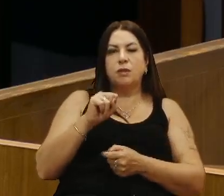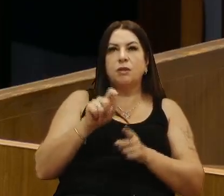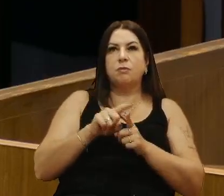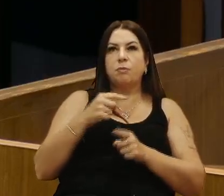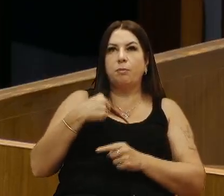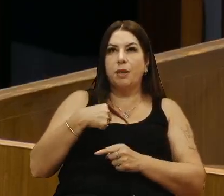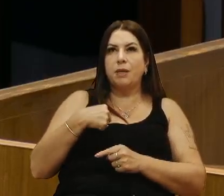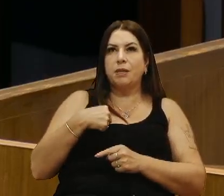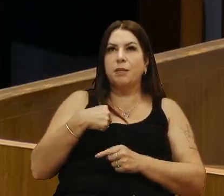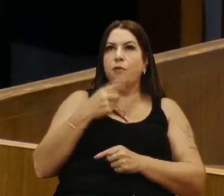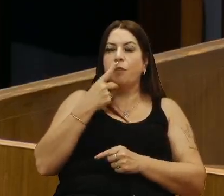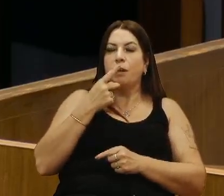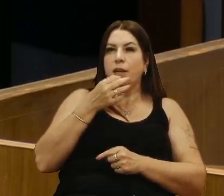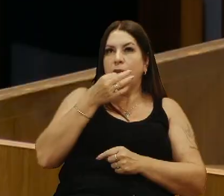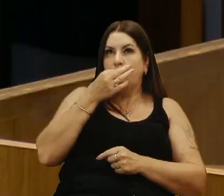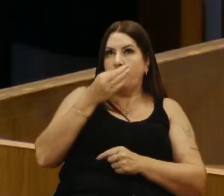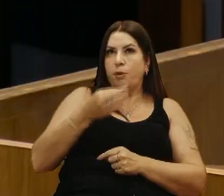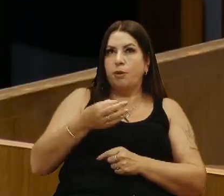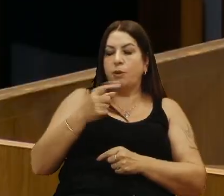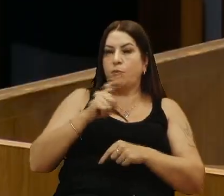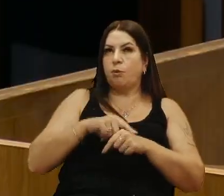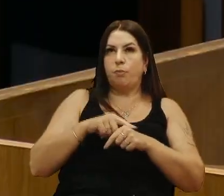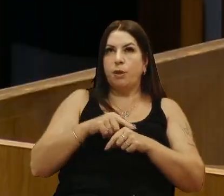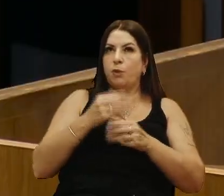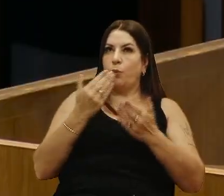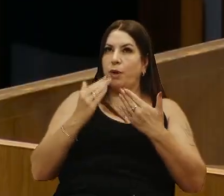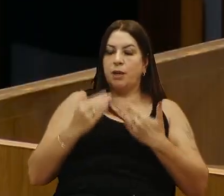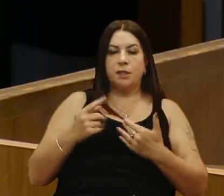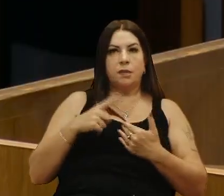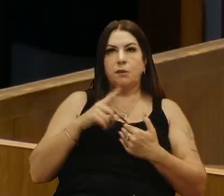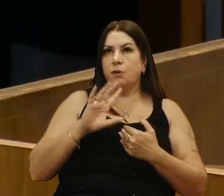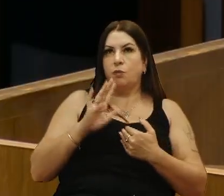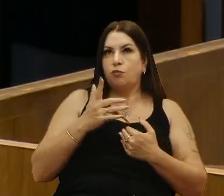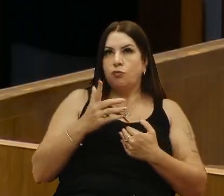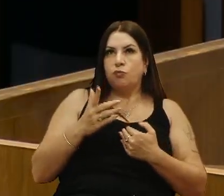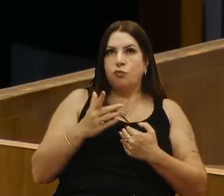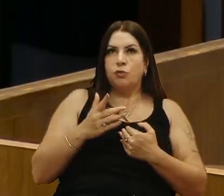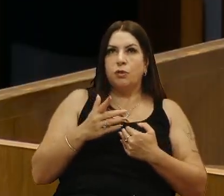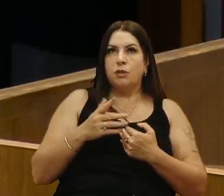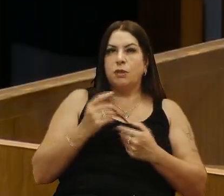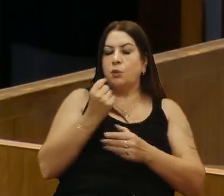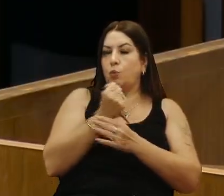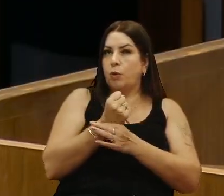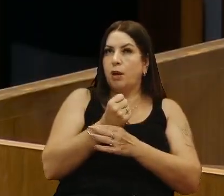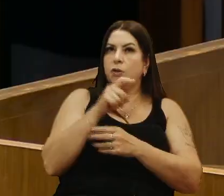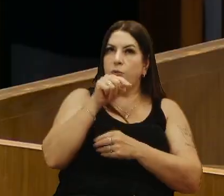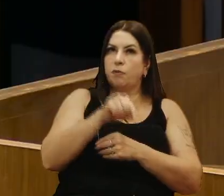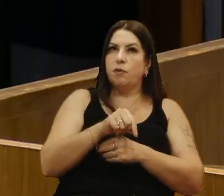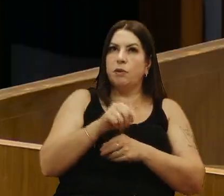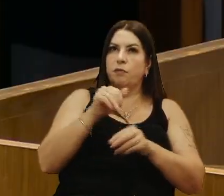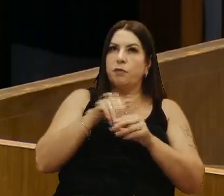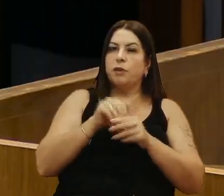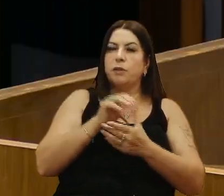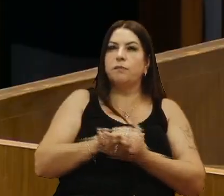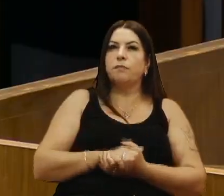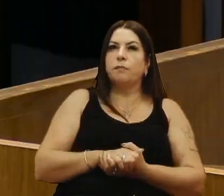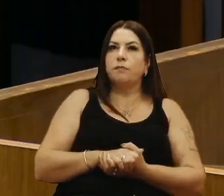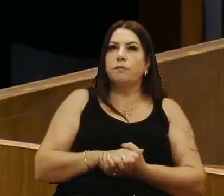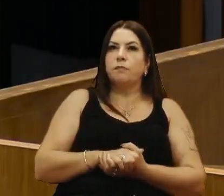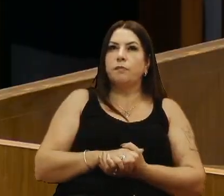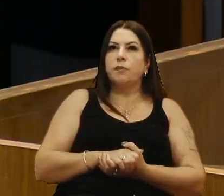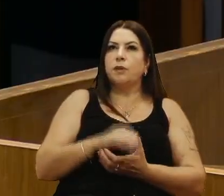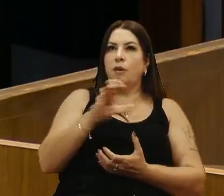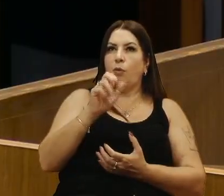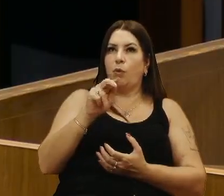eu explanei a minha posição, que naquele momento eu ia analisar, porque eu não tinha seguridade para vir aqui votar por isso. O